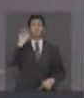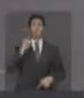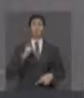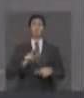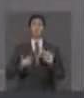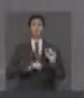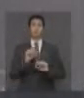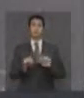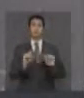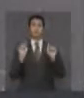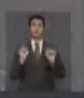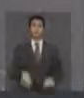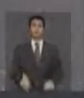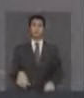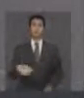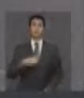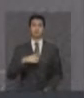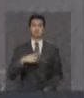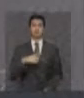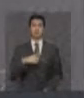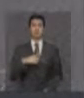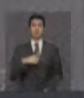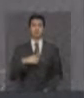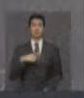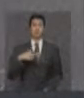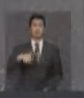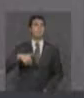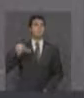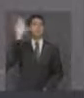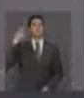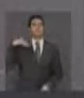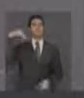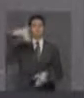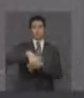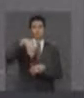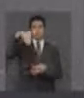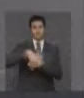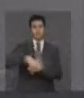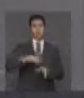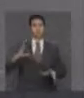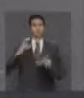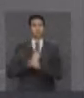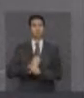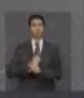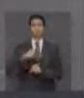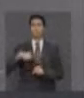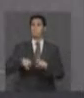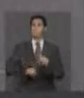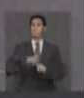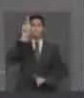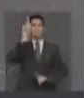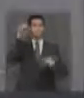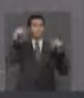eu recebi proporcionalmente a maior votação da minha campanha para o presidente.